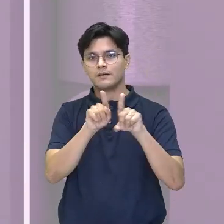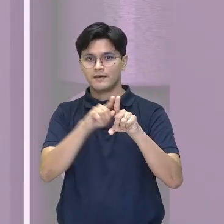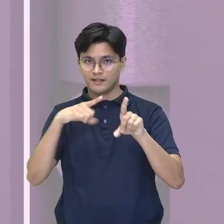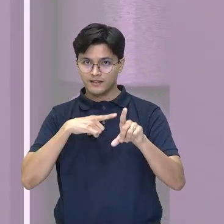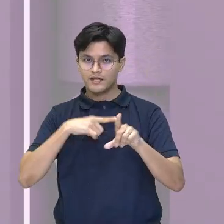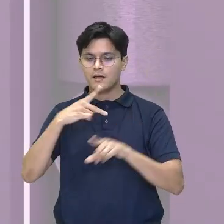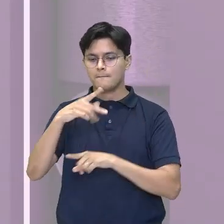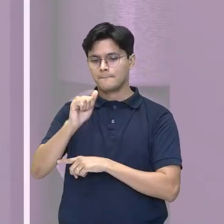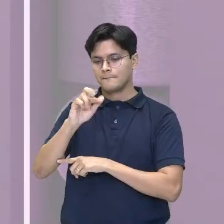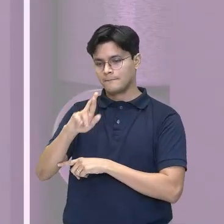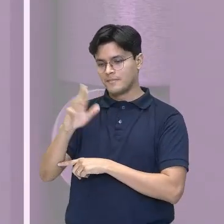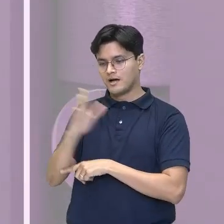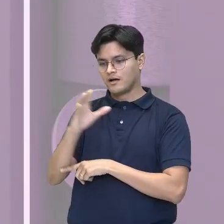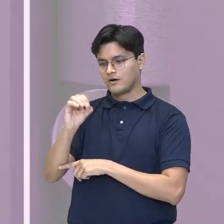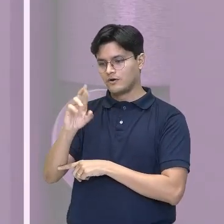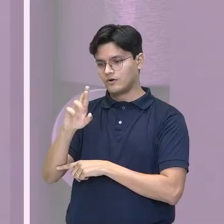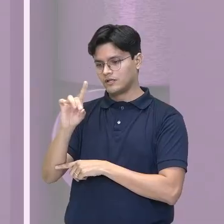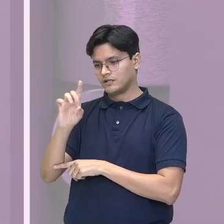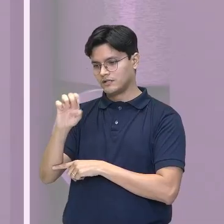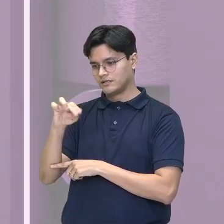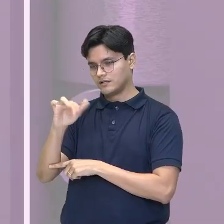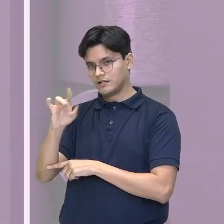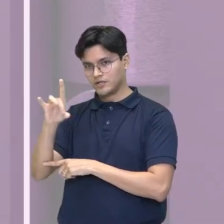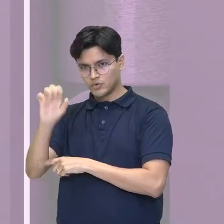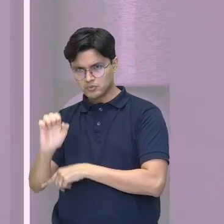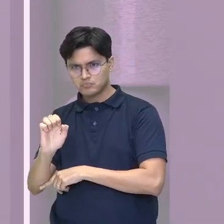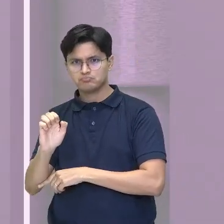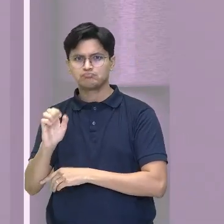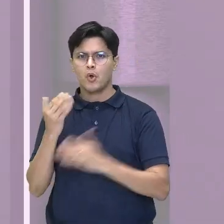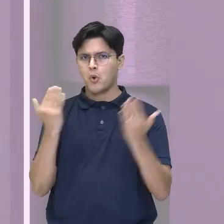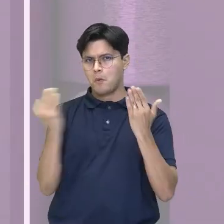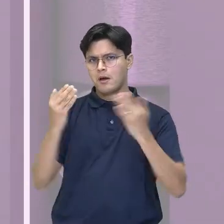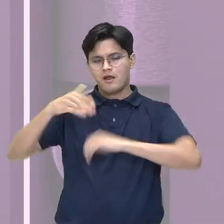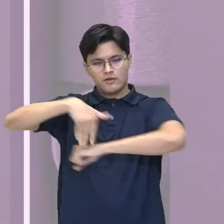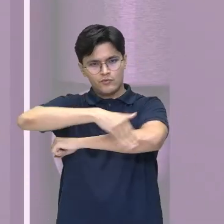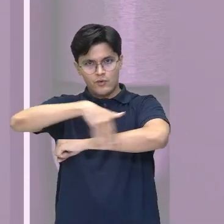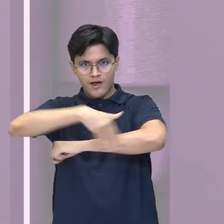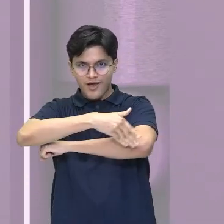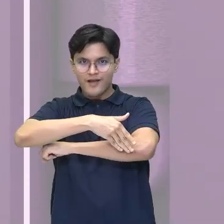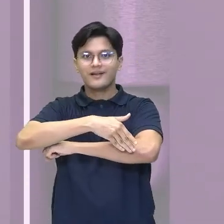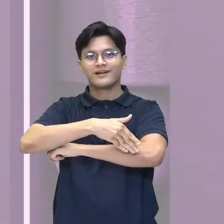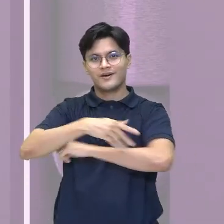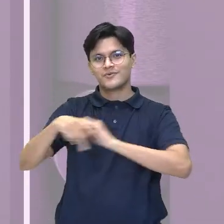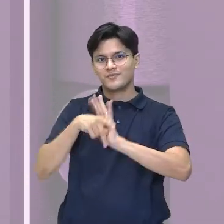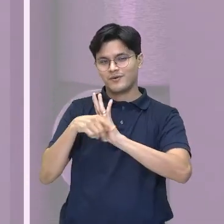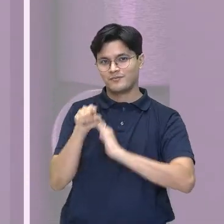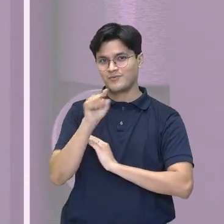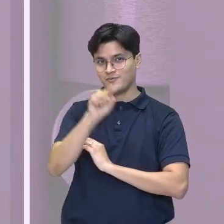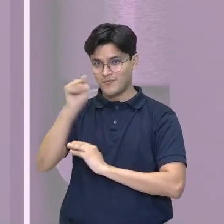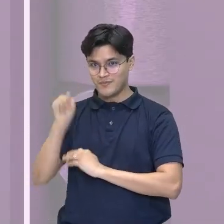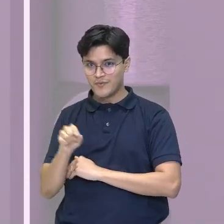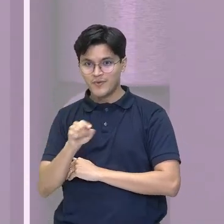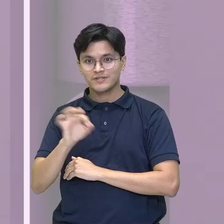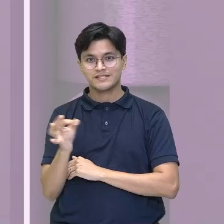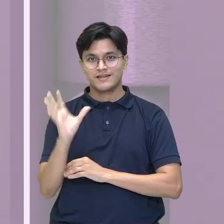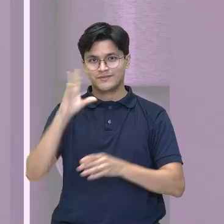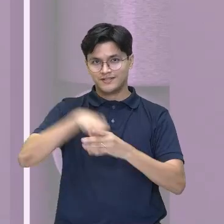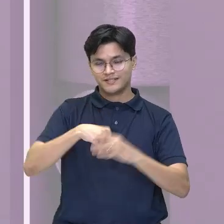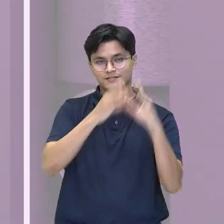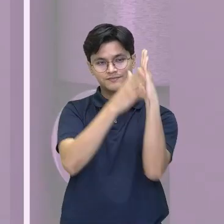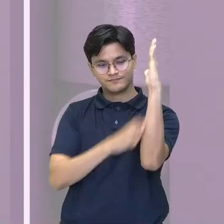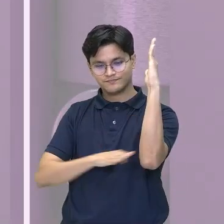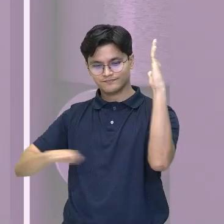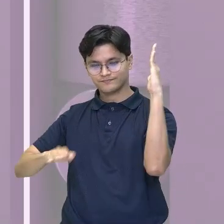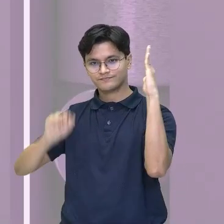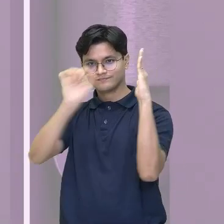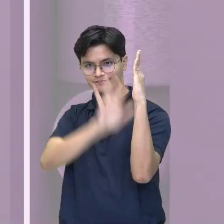são, né, o endereço. São os endereços aí dos pontos que nós precisamos marcar, e não lembre, no plano cartesiano, a ordem